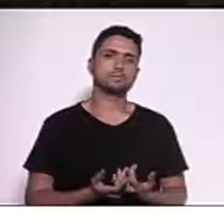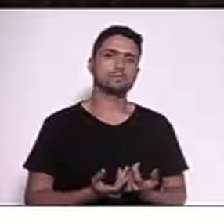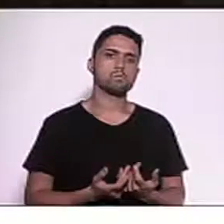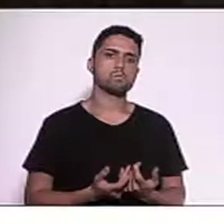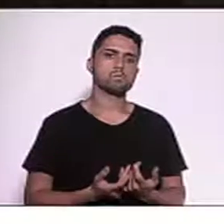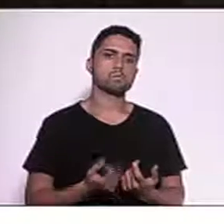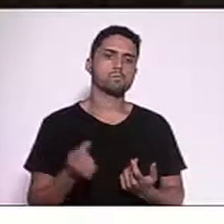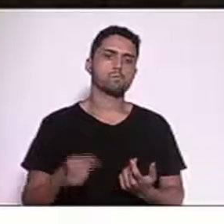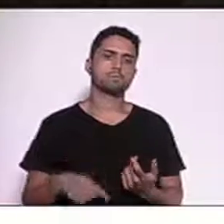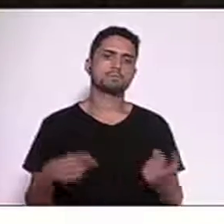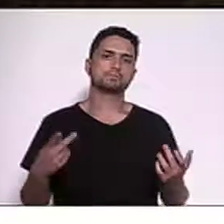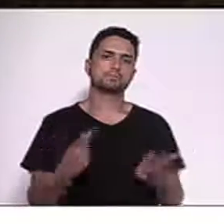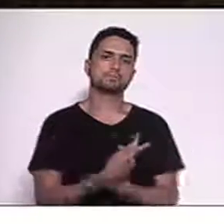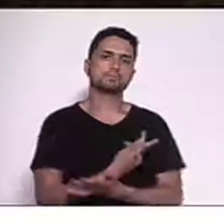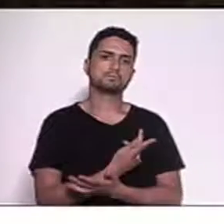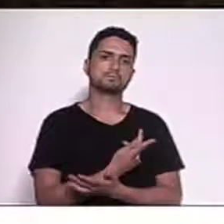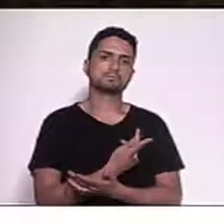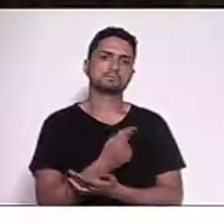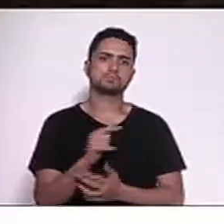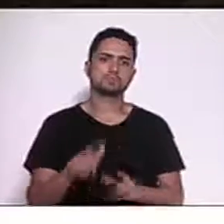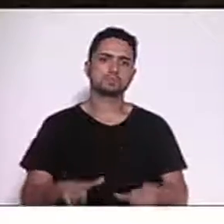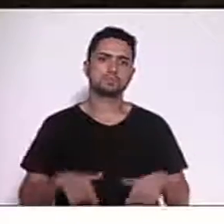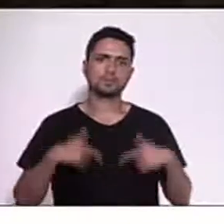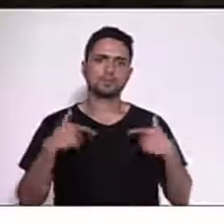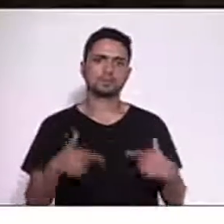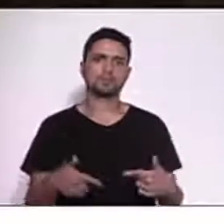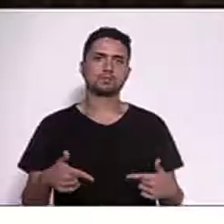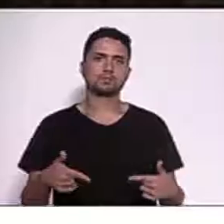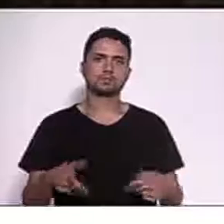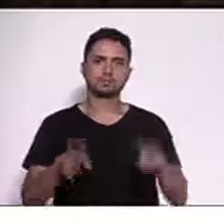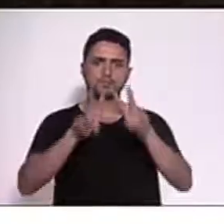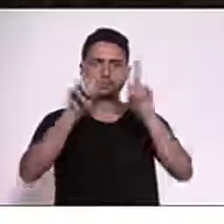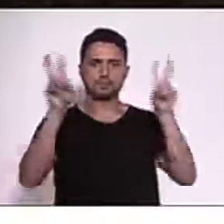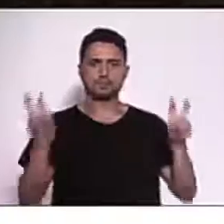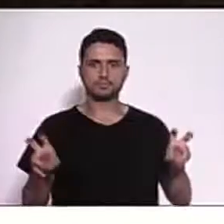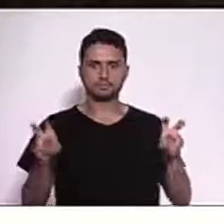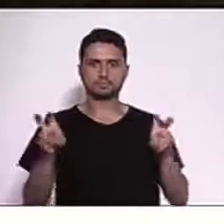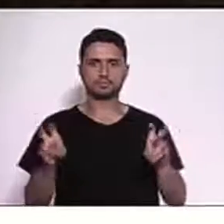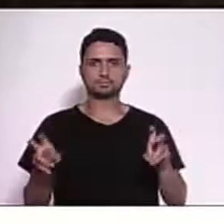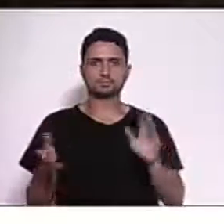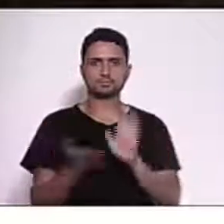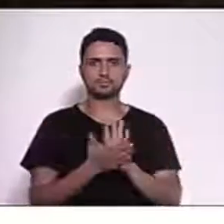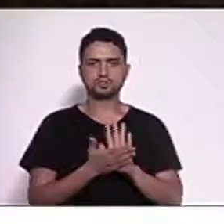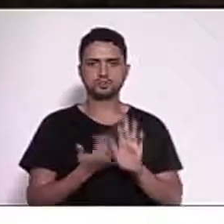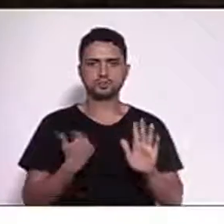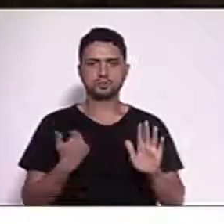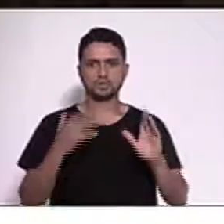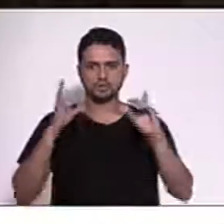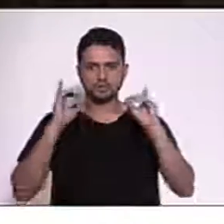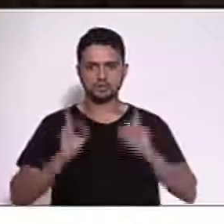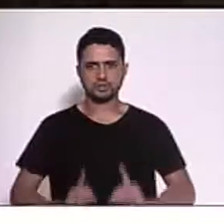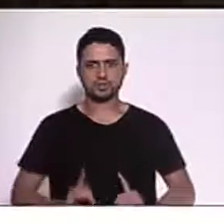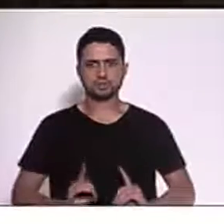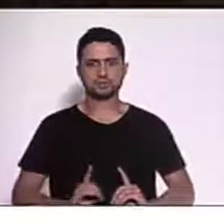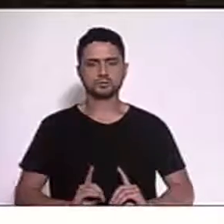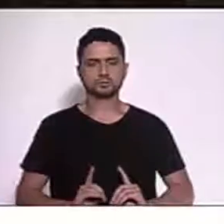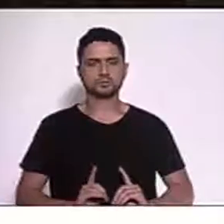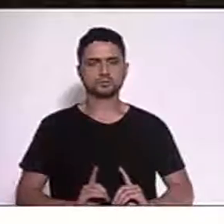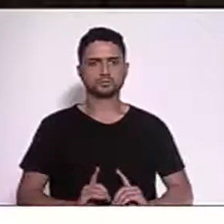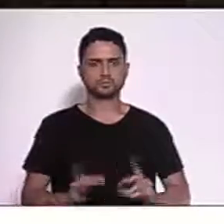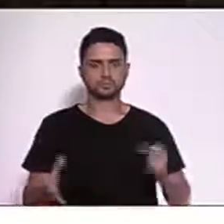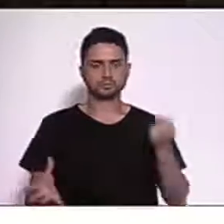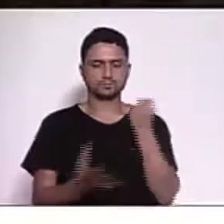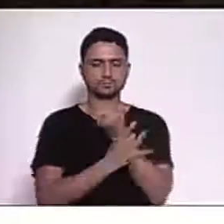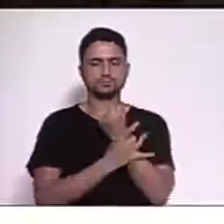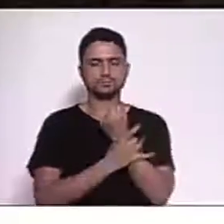a enxurrada de ações voltadas para a extinção de direitos, de